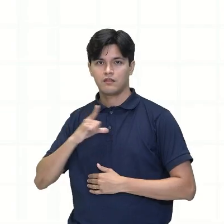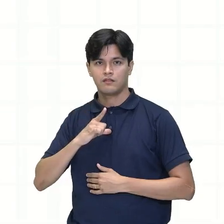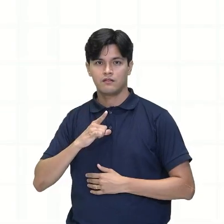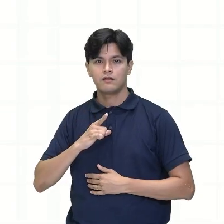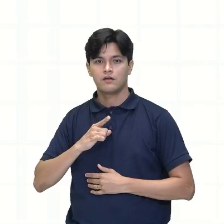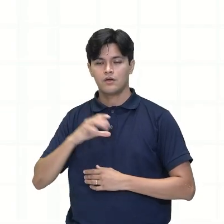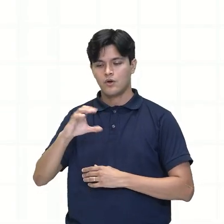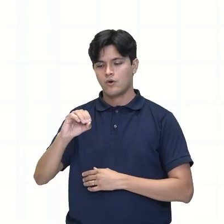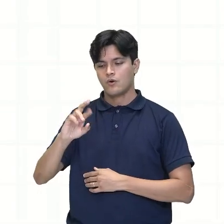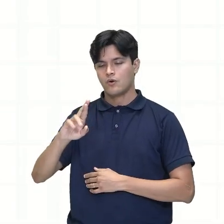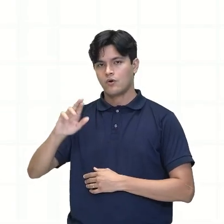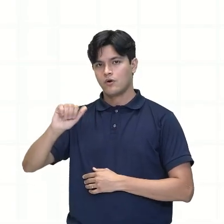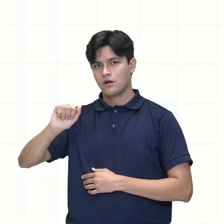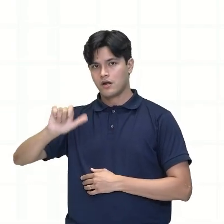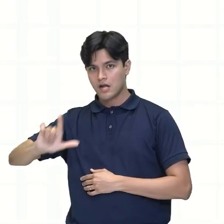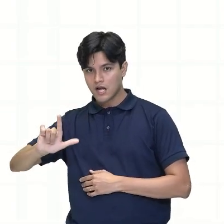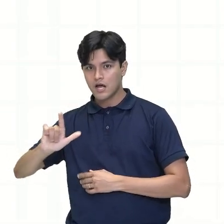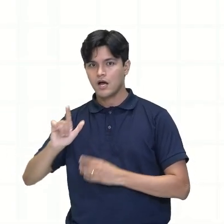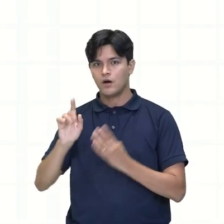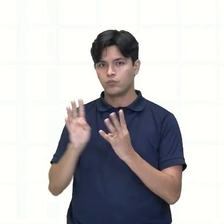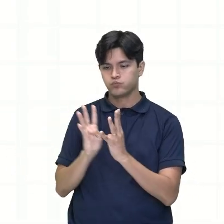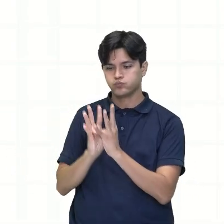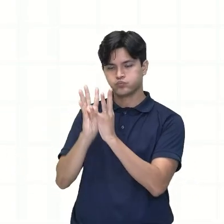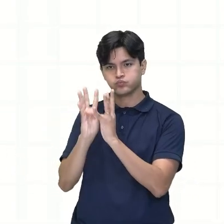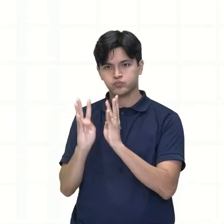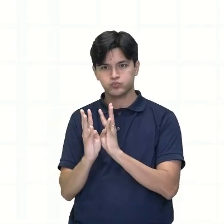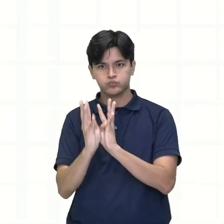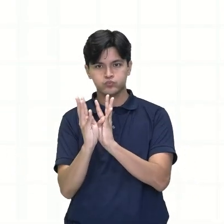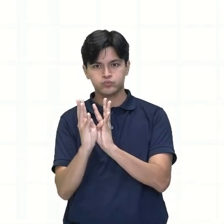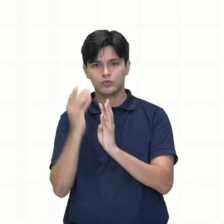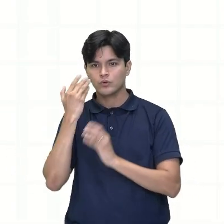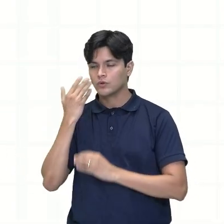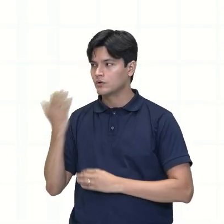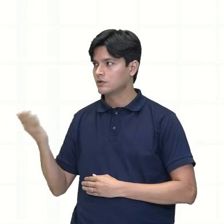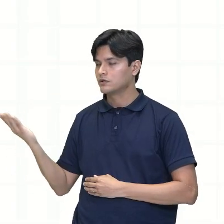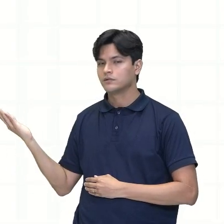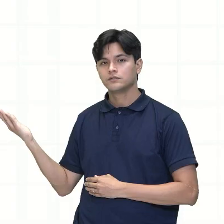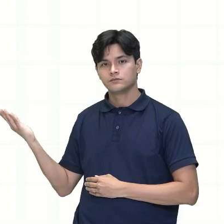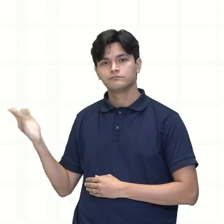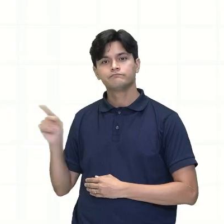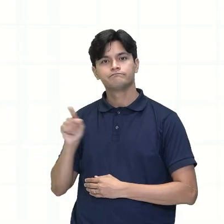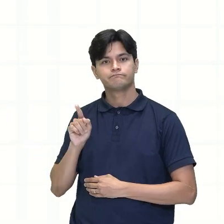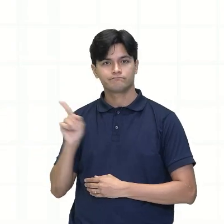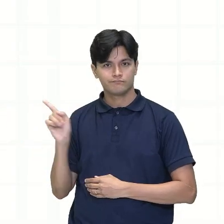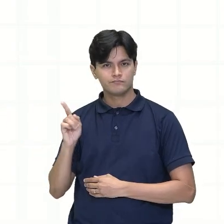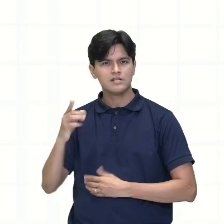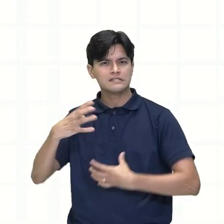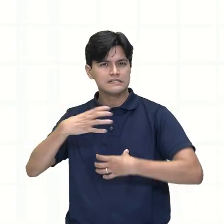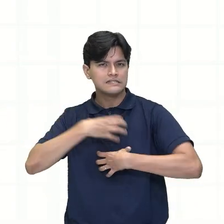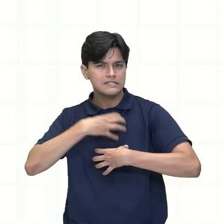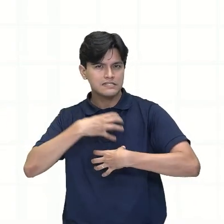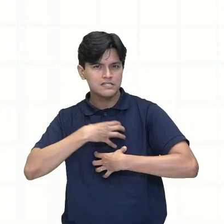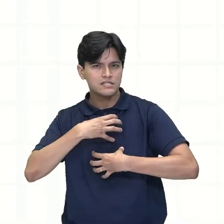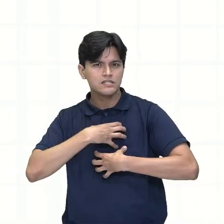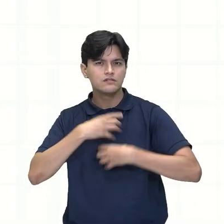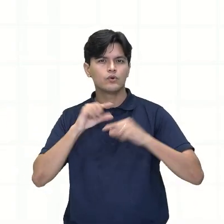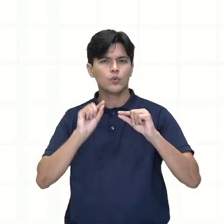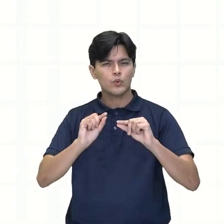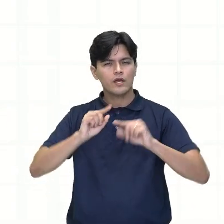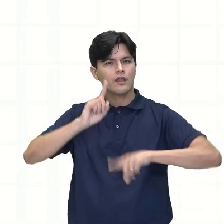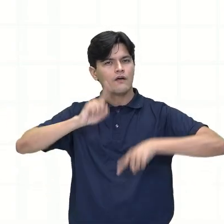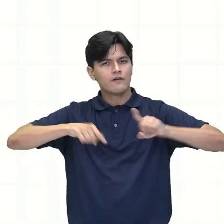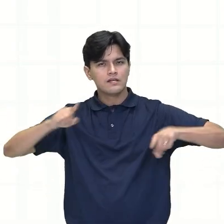corais, exemplificados aqui na nossa imagem, eles são muito sensíveis a essa variação